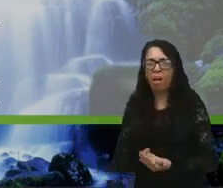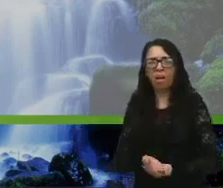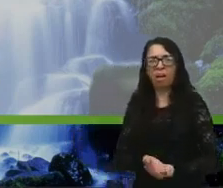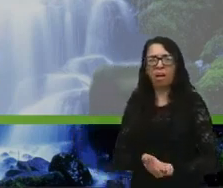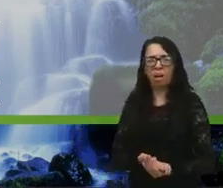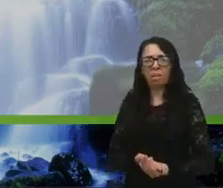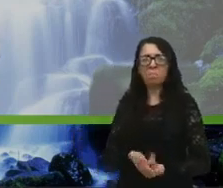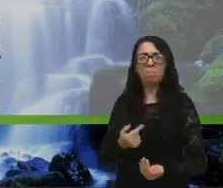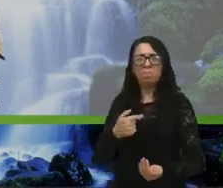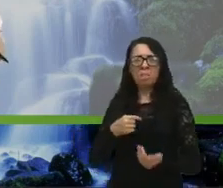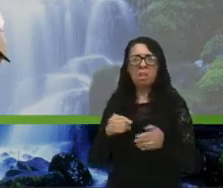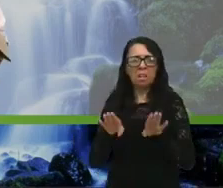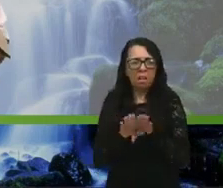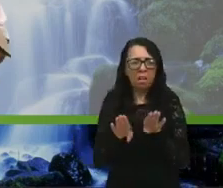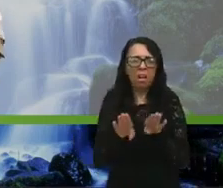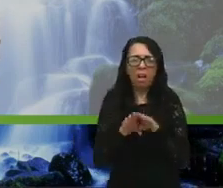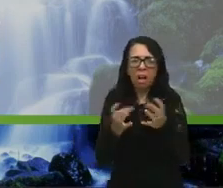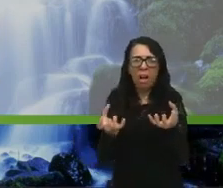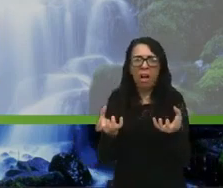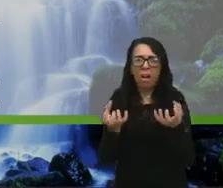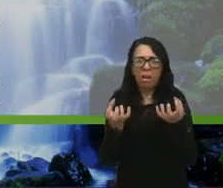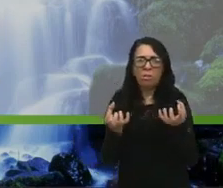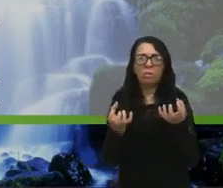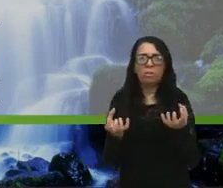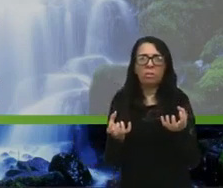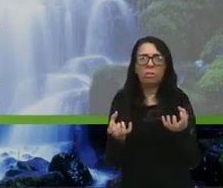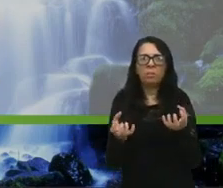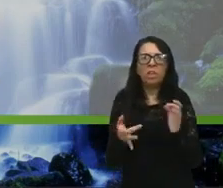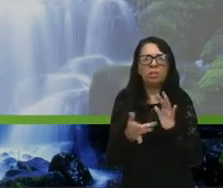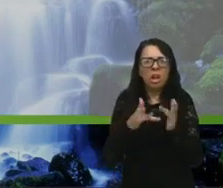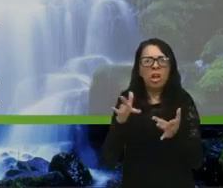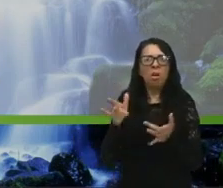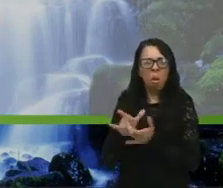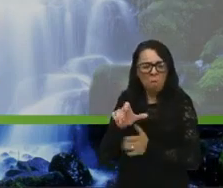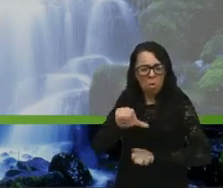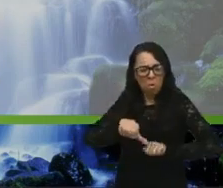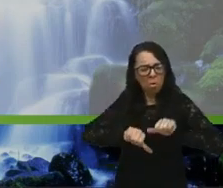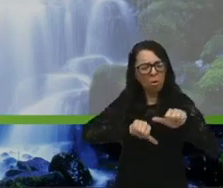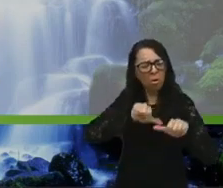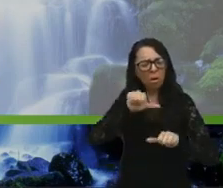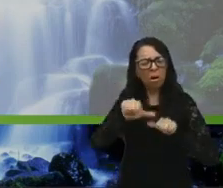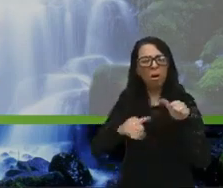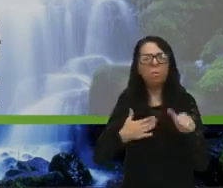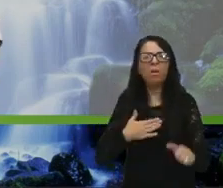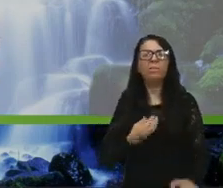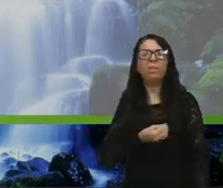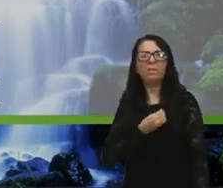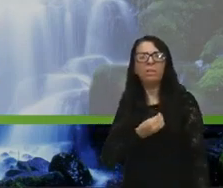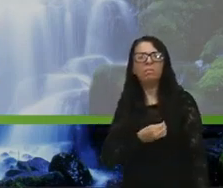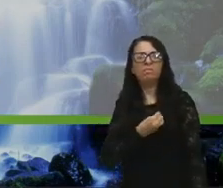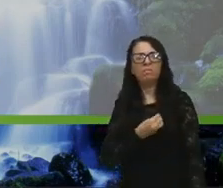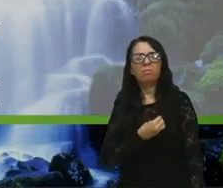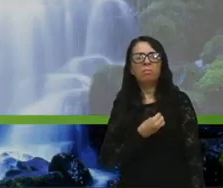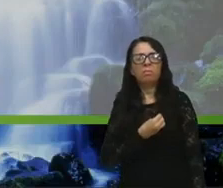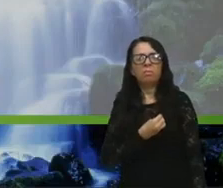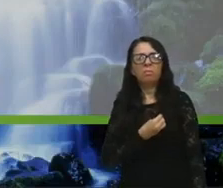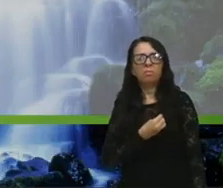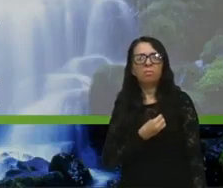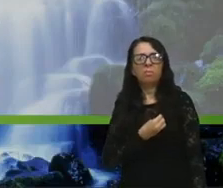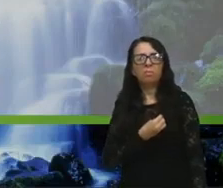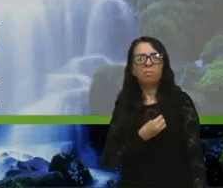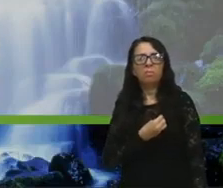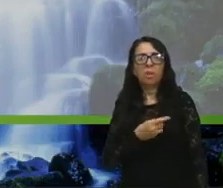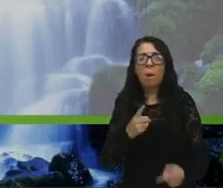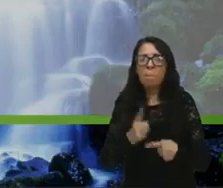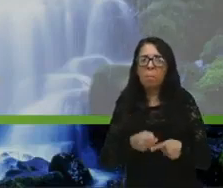e muda o seu modo de pensar, o seu jeito de ser e de viver, Quando o Espírito Santo tem poder de